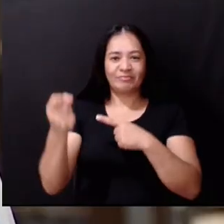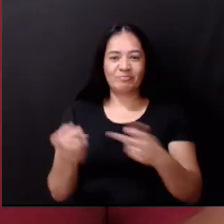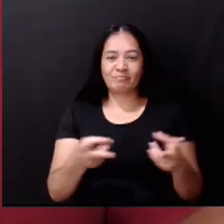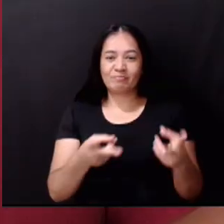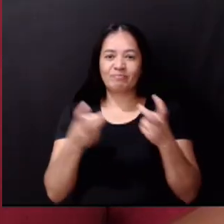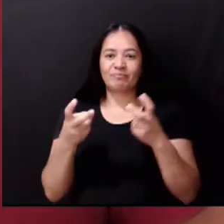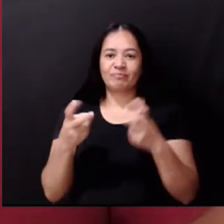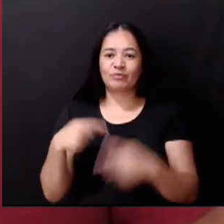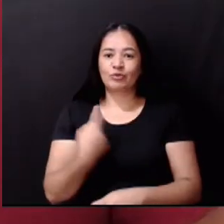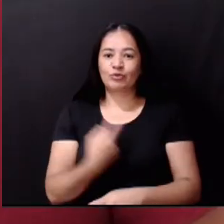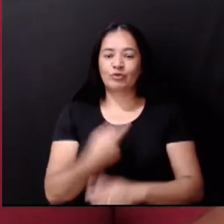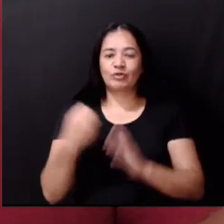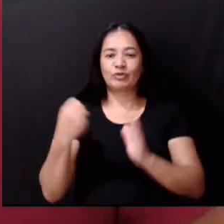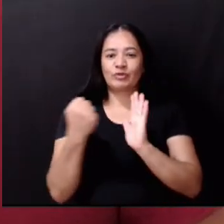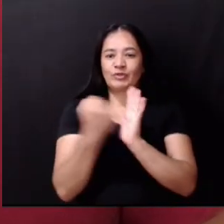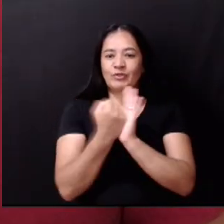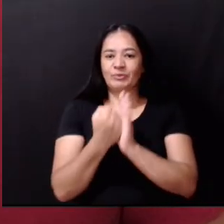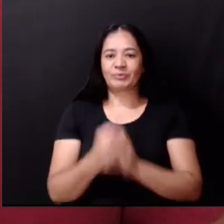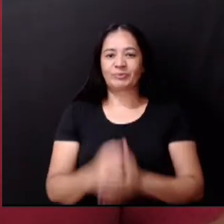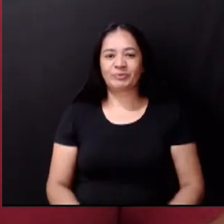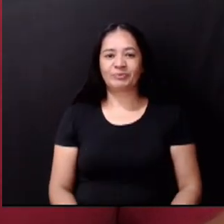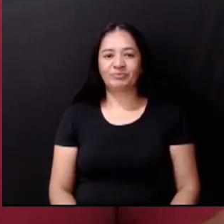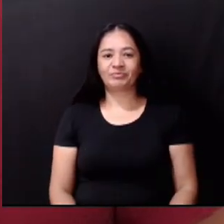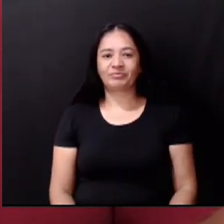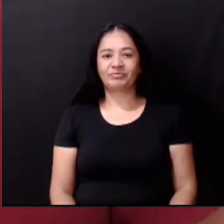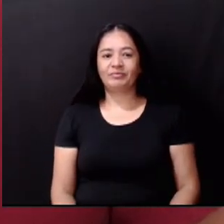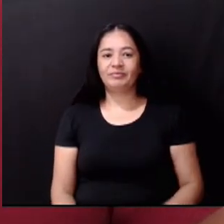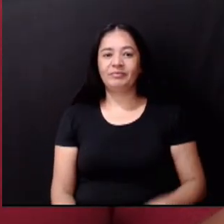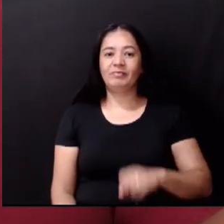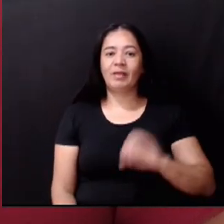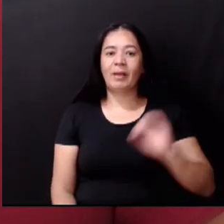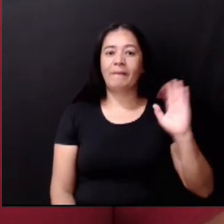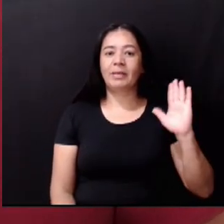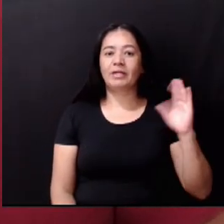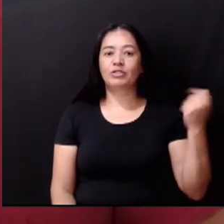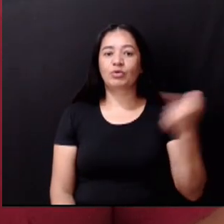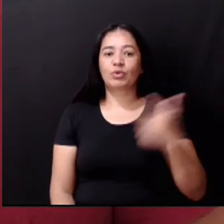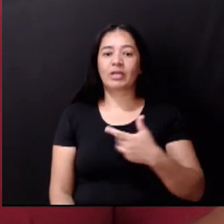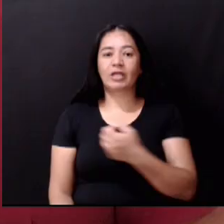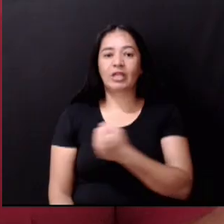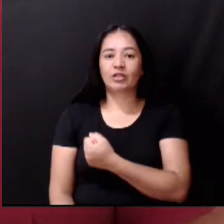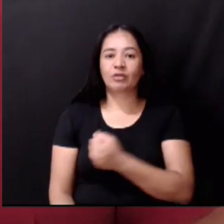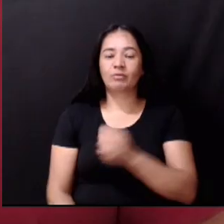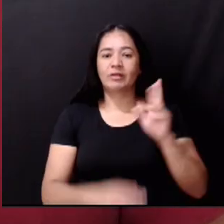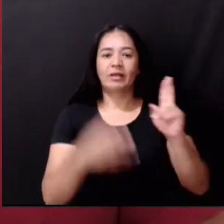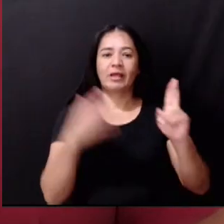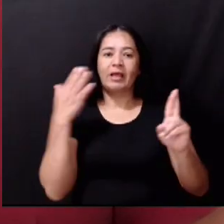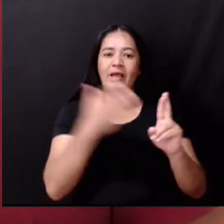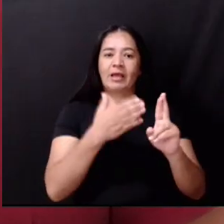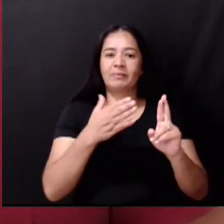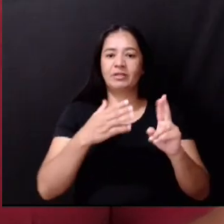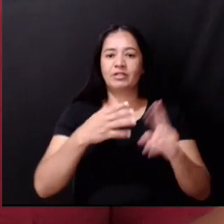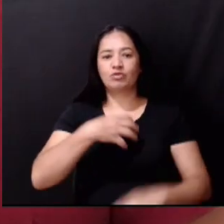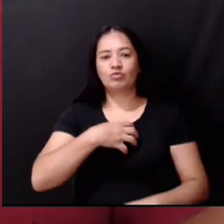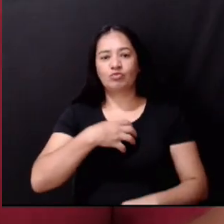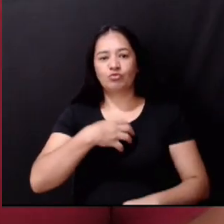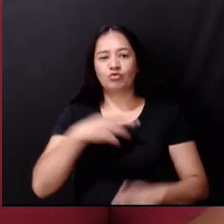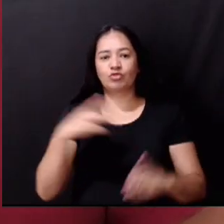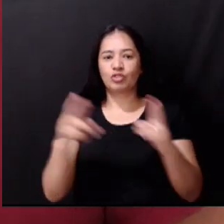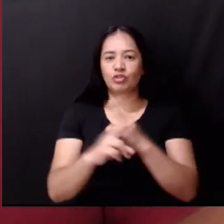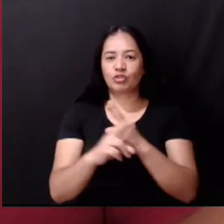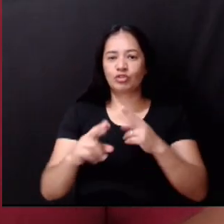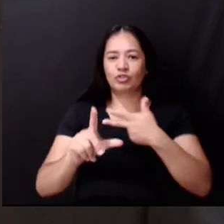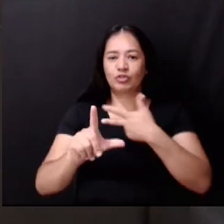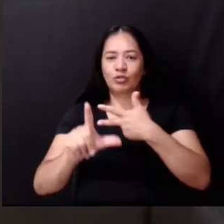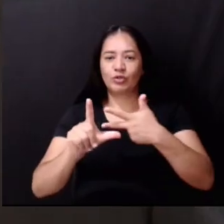Diamante. Mais que números, a conquista representa uma nova forma de relacionamento entre o legislativo e o